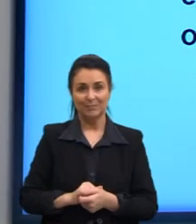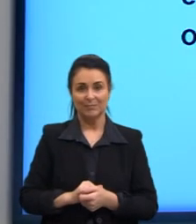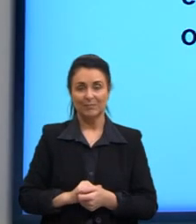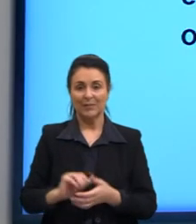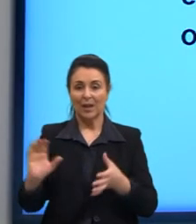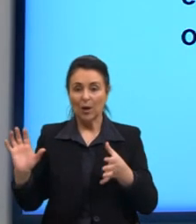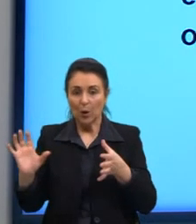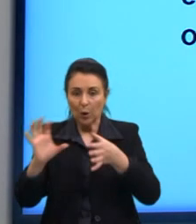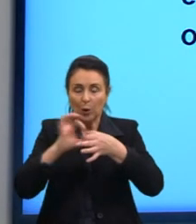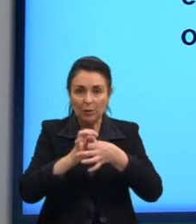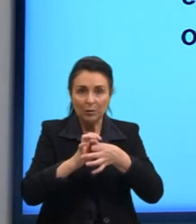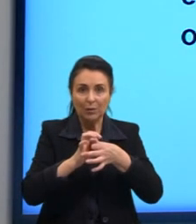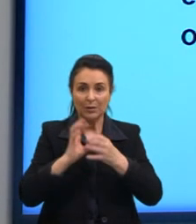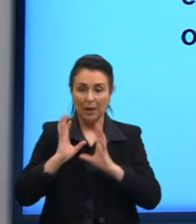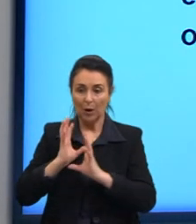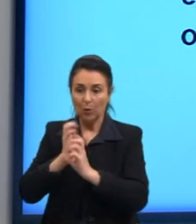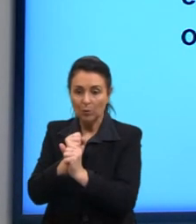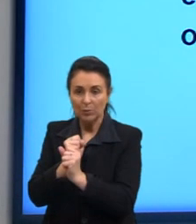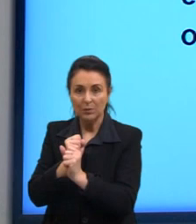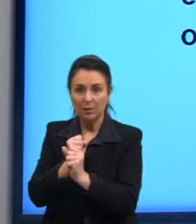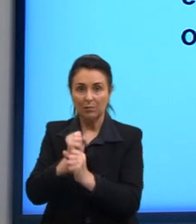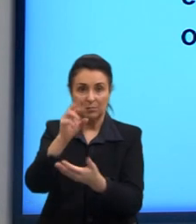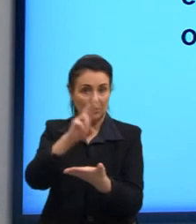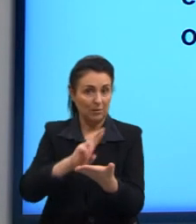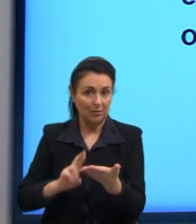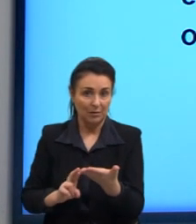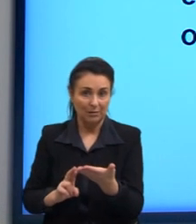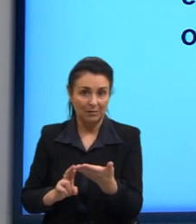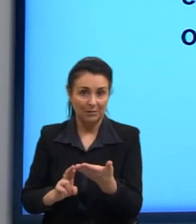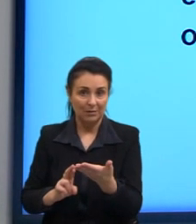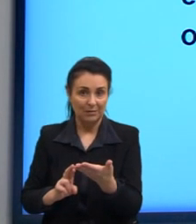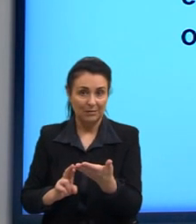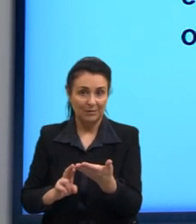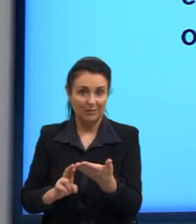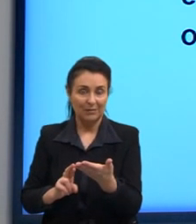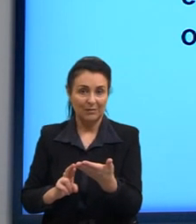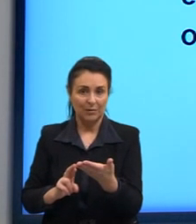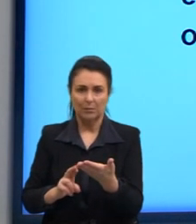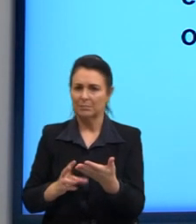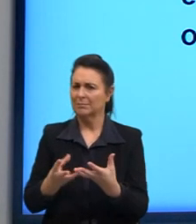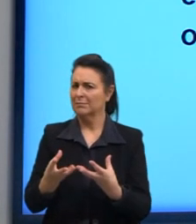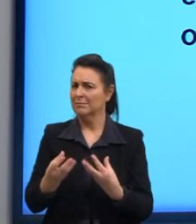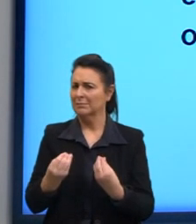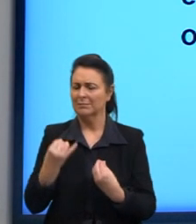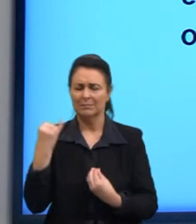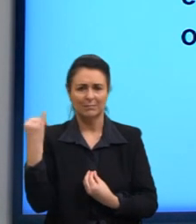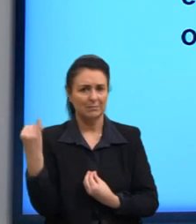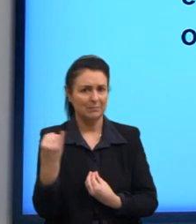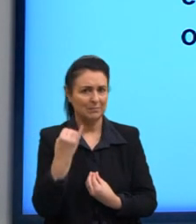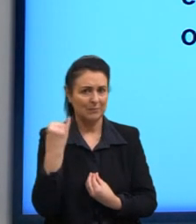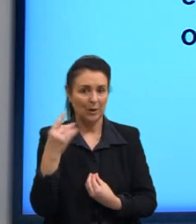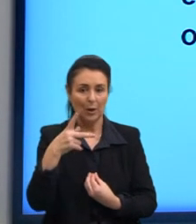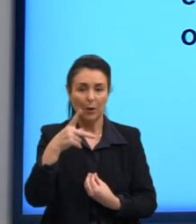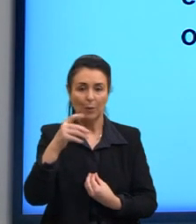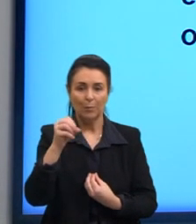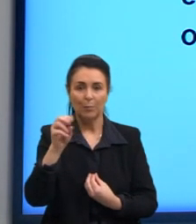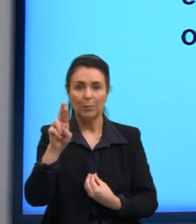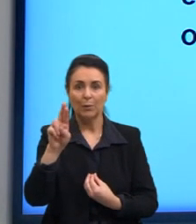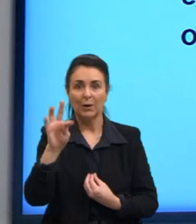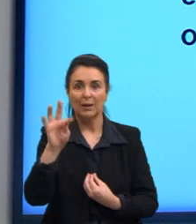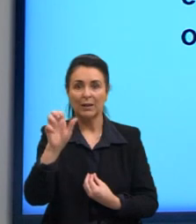os conectores na conclusão da redação evidentemente né Muito importante o portanto